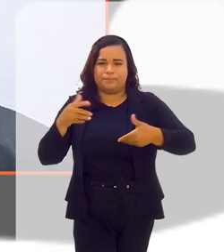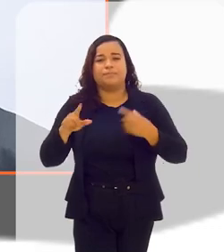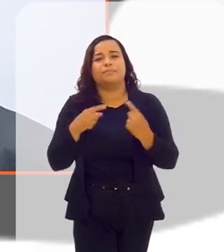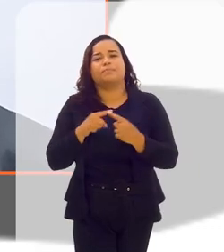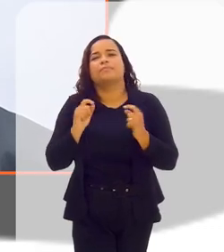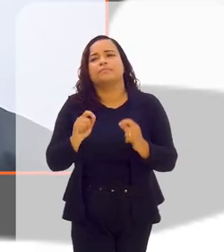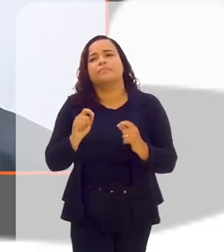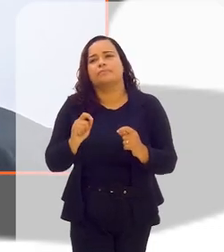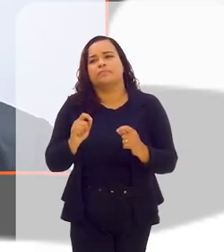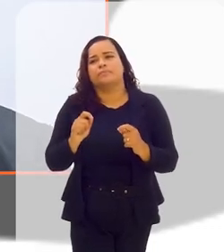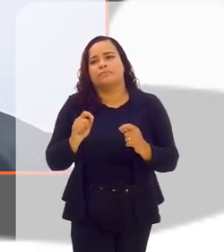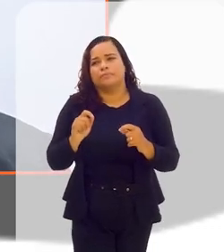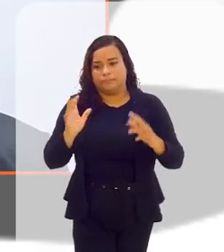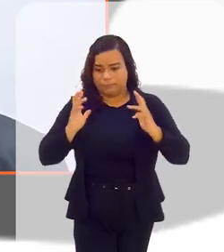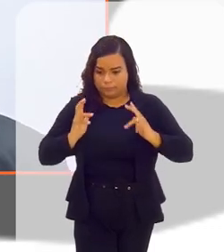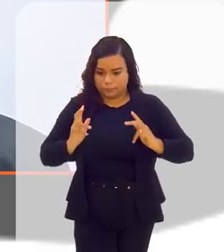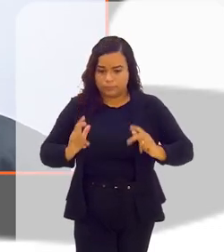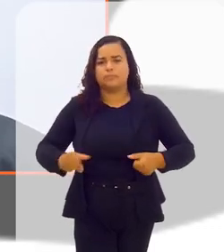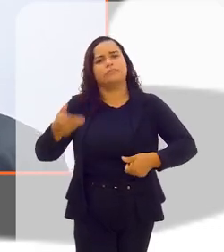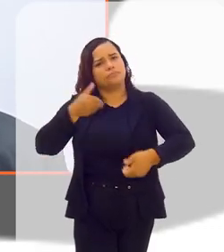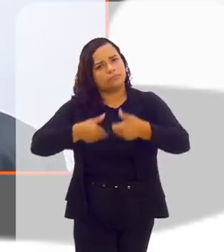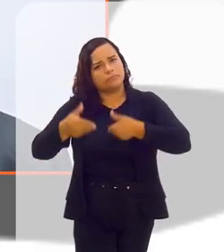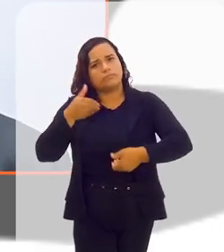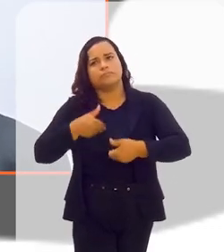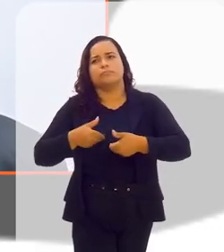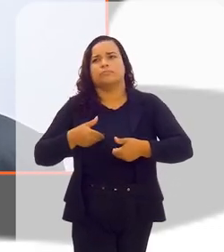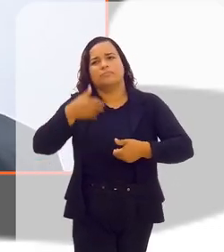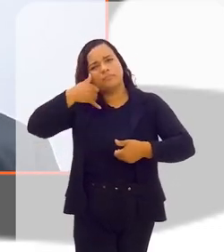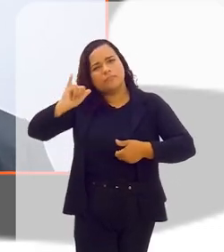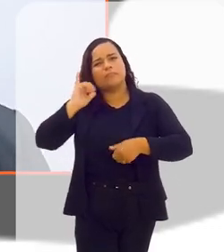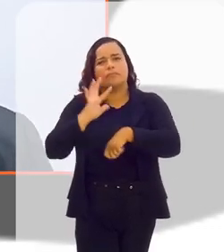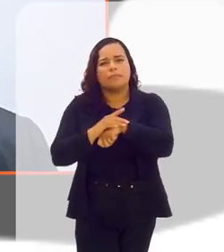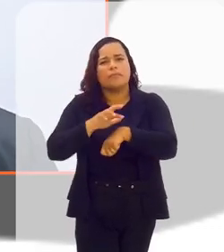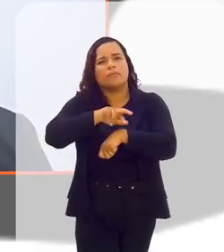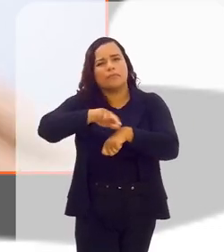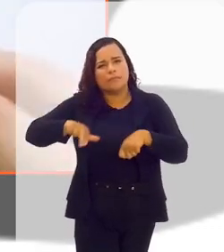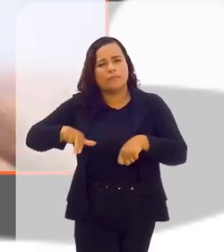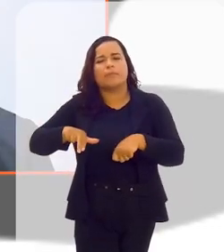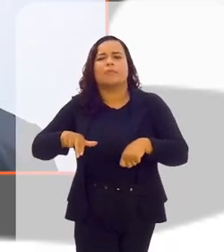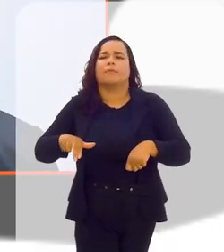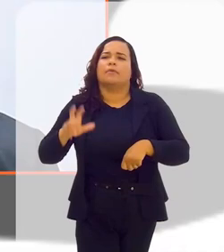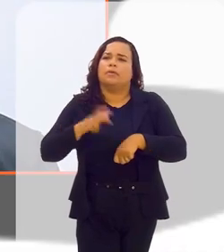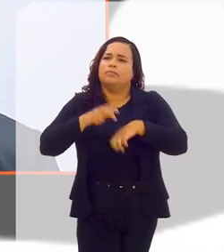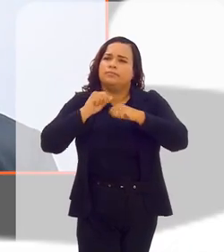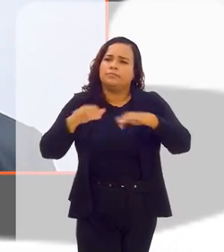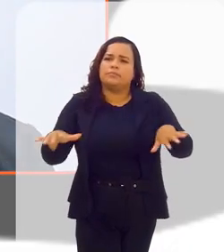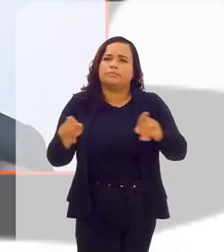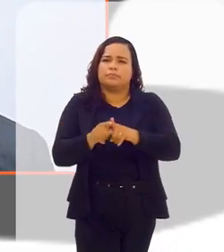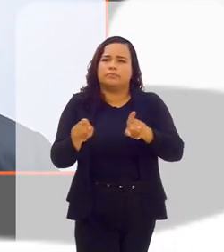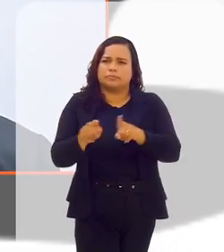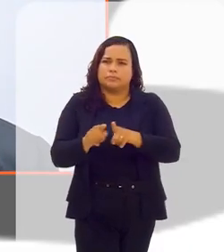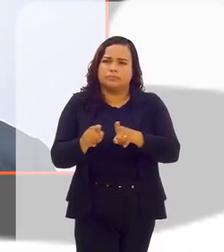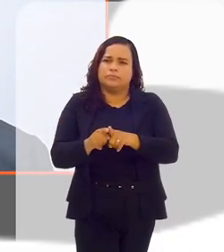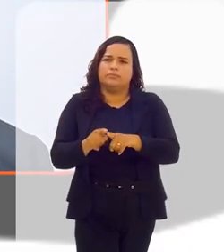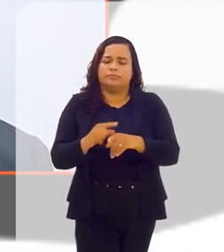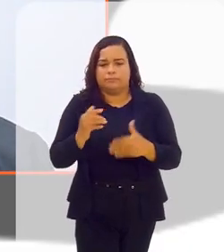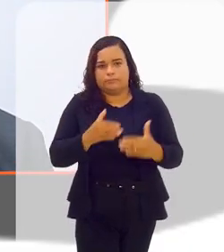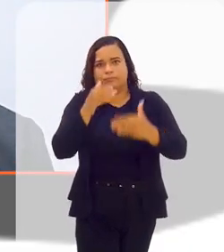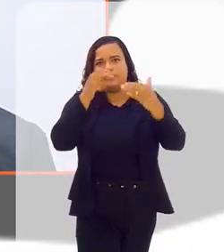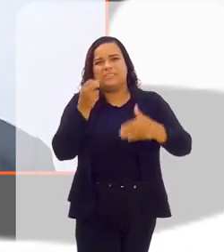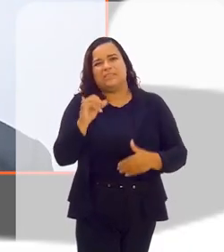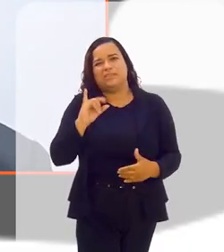com a finalidade do asseio, né, a prevenção às pestilências, às pandemias, às pragas que